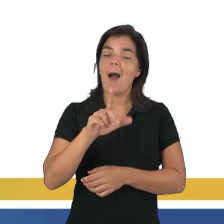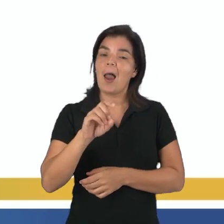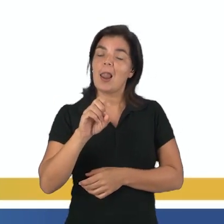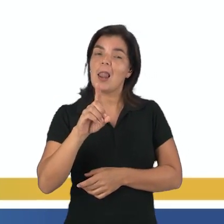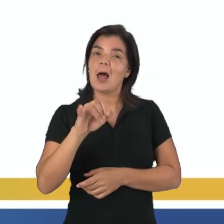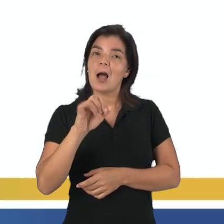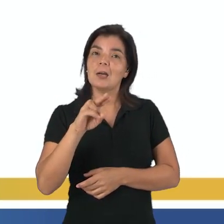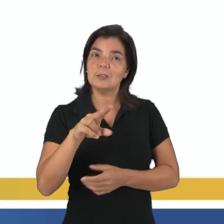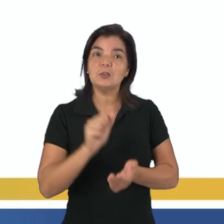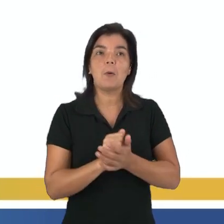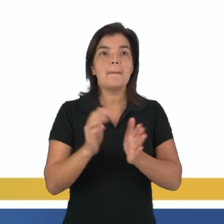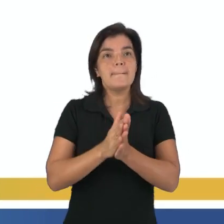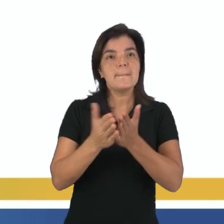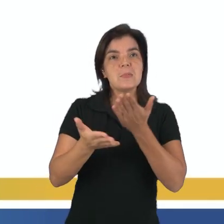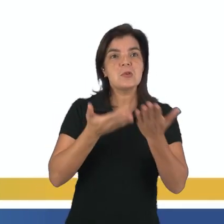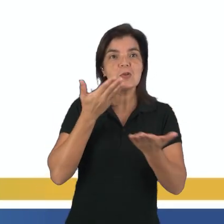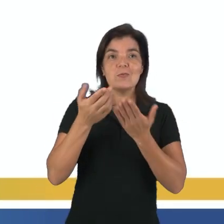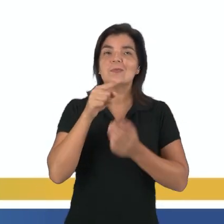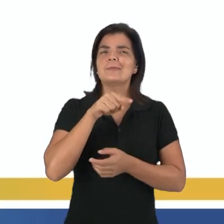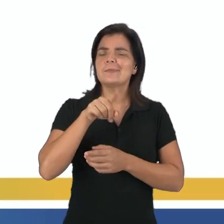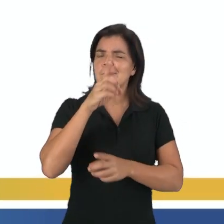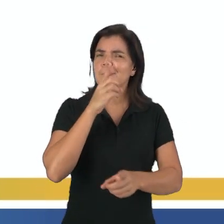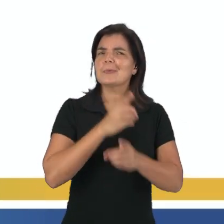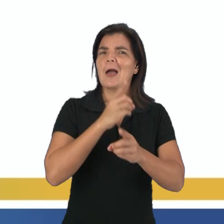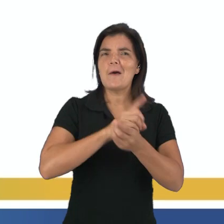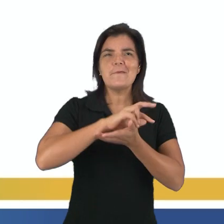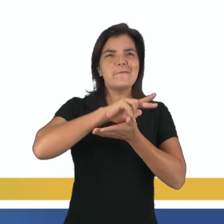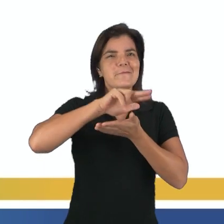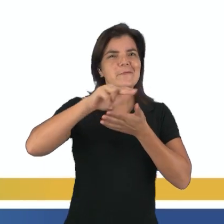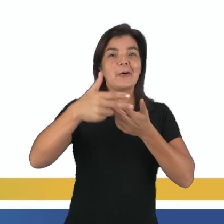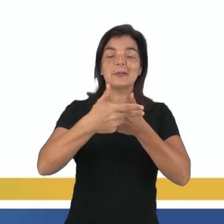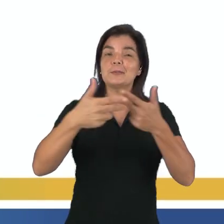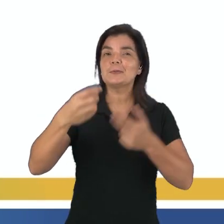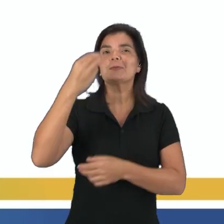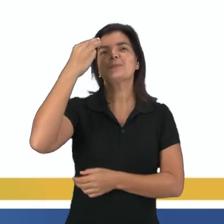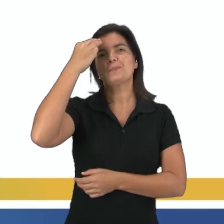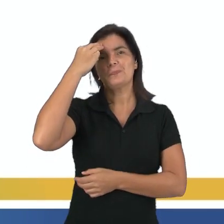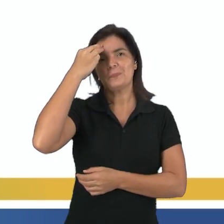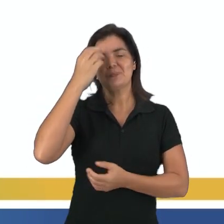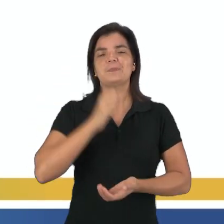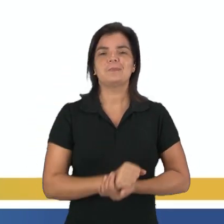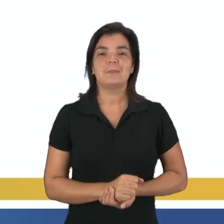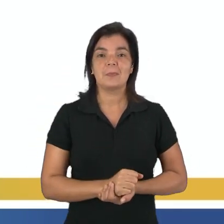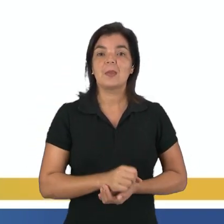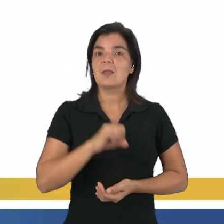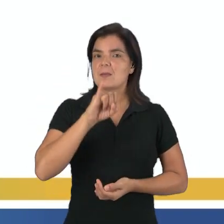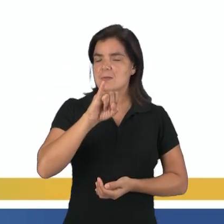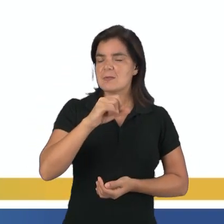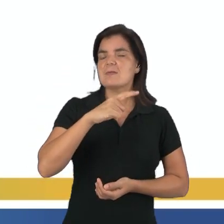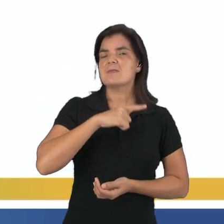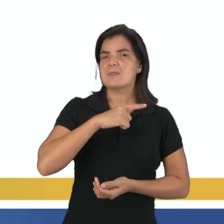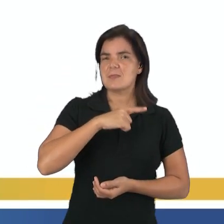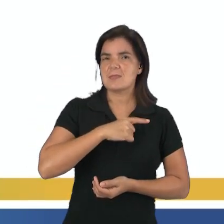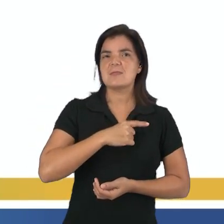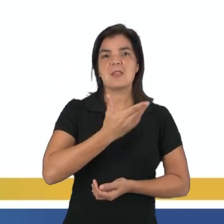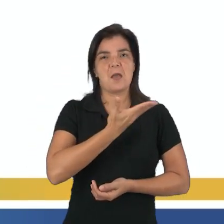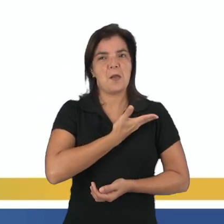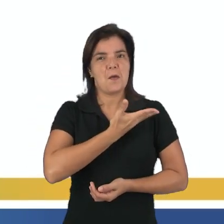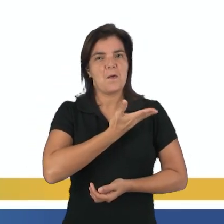da lâmpada maravilhosa, você descobrirá os tesouros da memória.